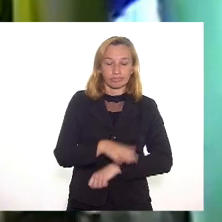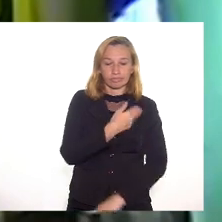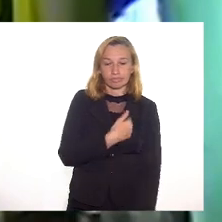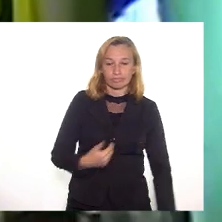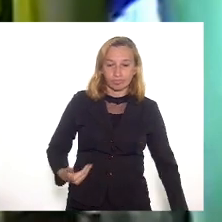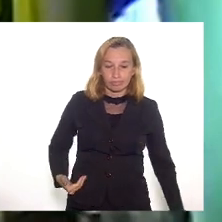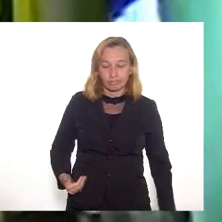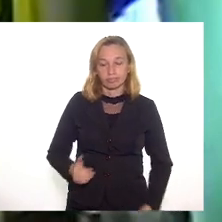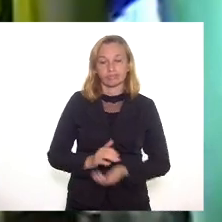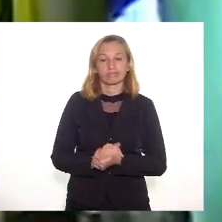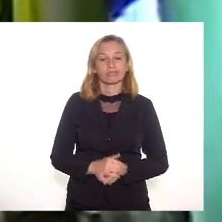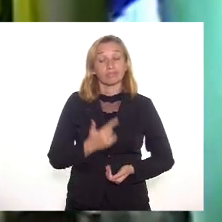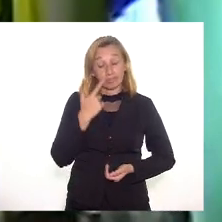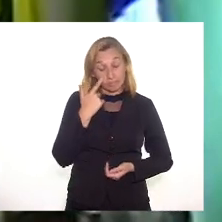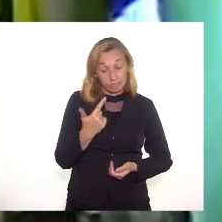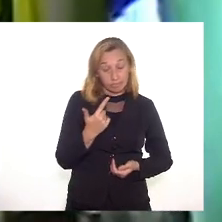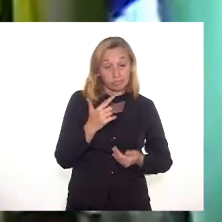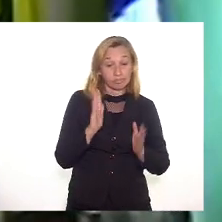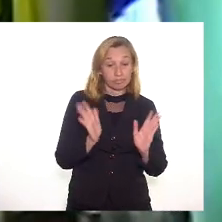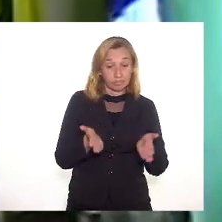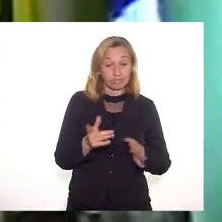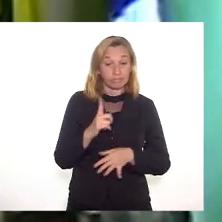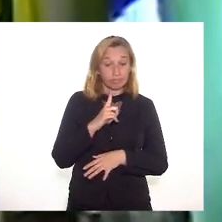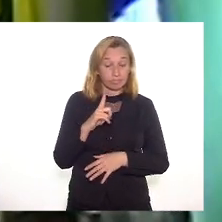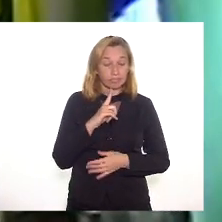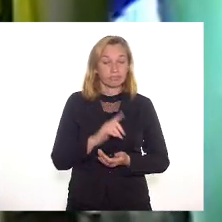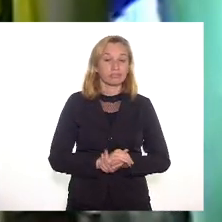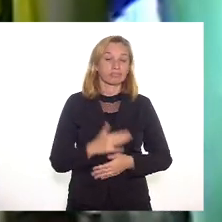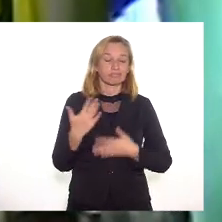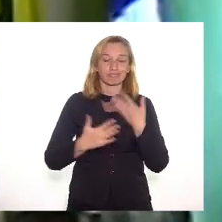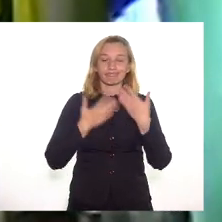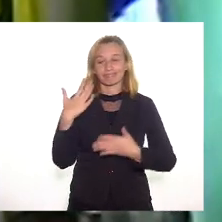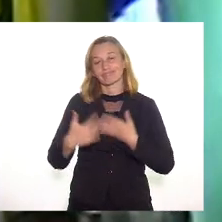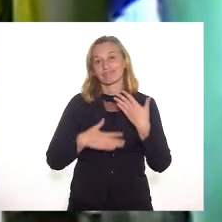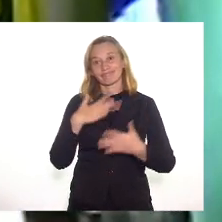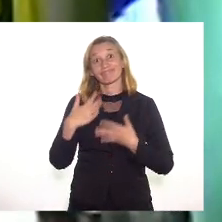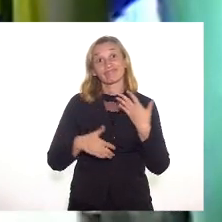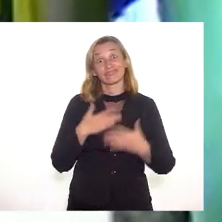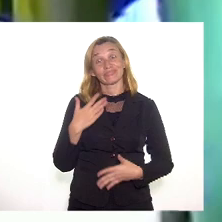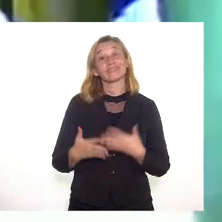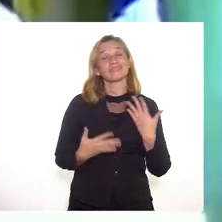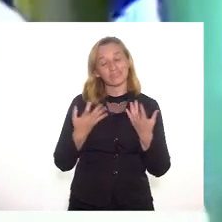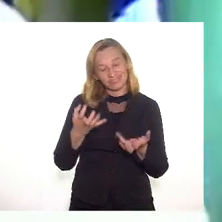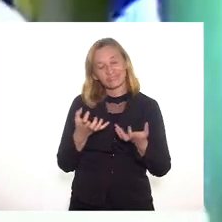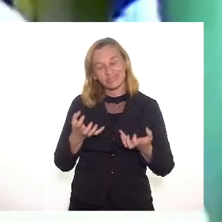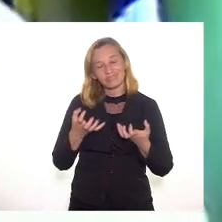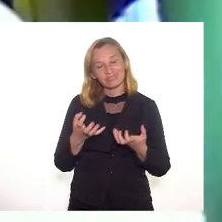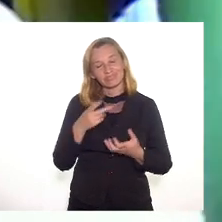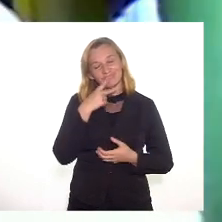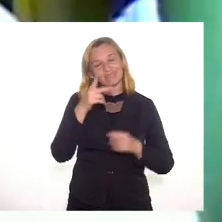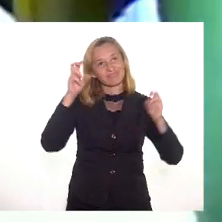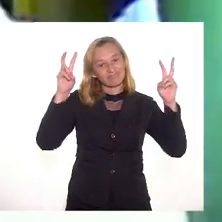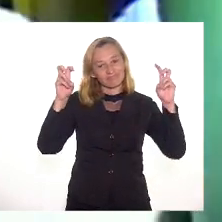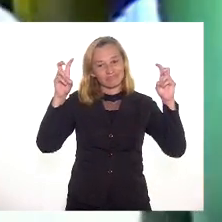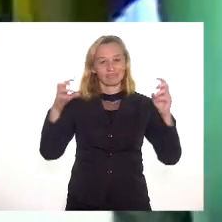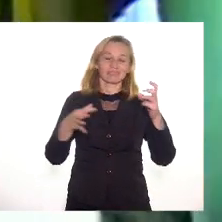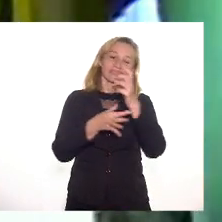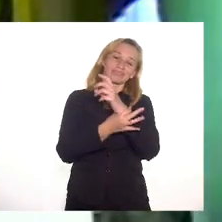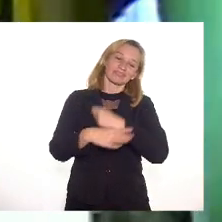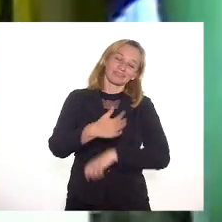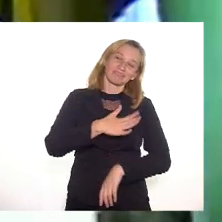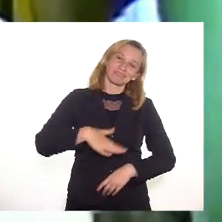vejo que nós temos hoje uma alegria muito grande e quero puxar o tema para a segurança